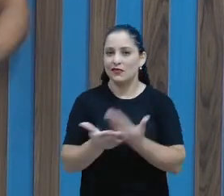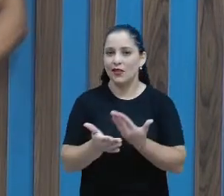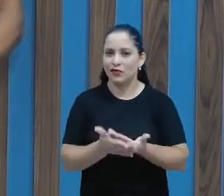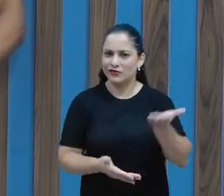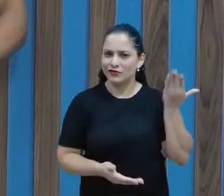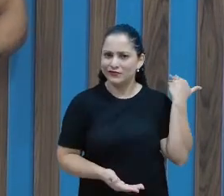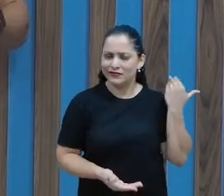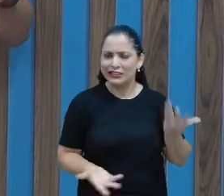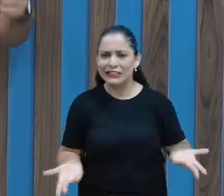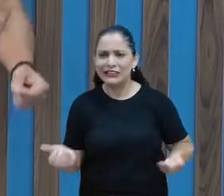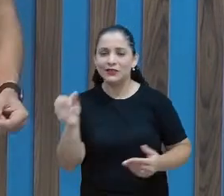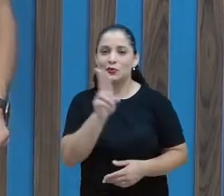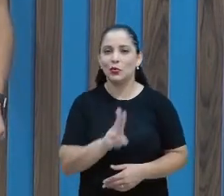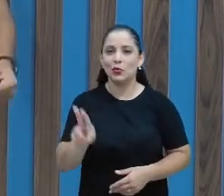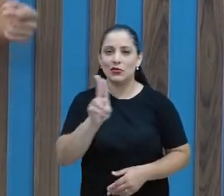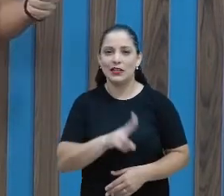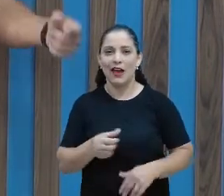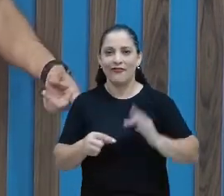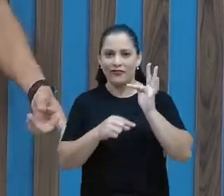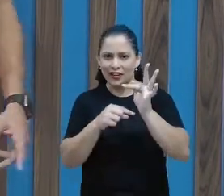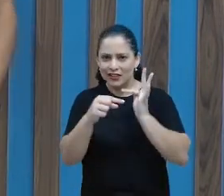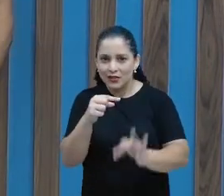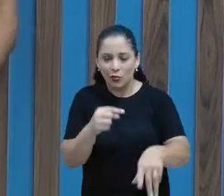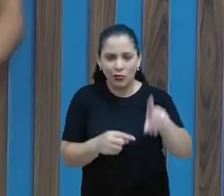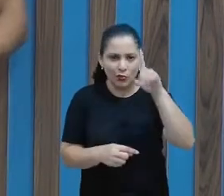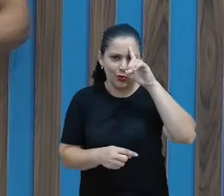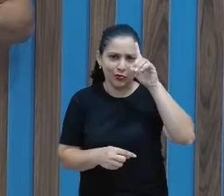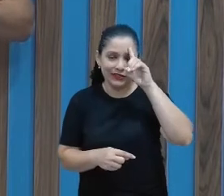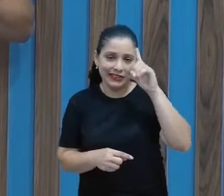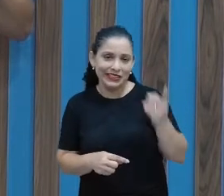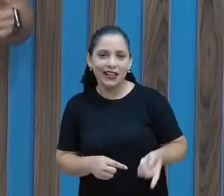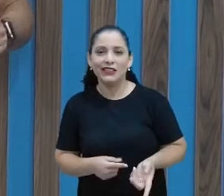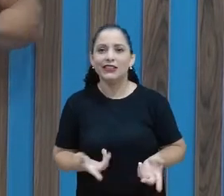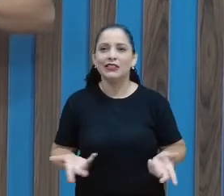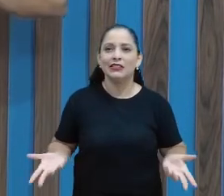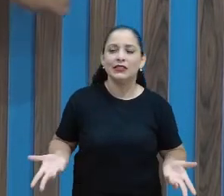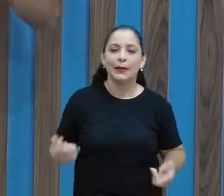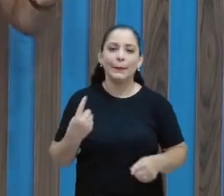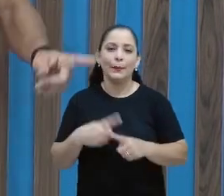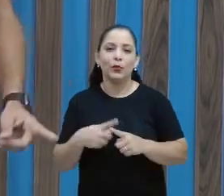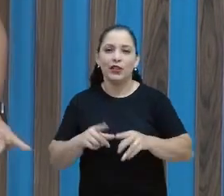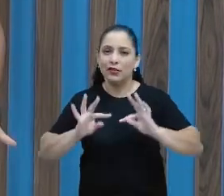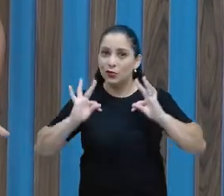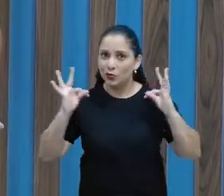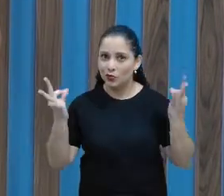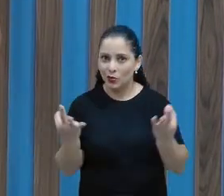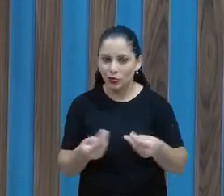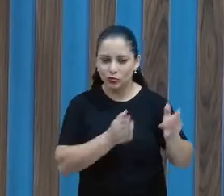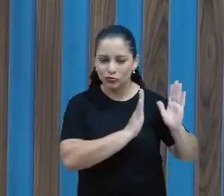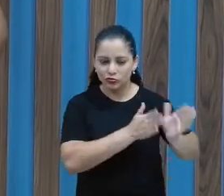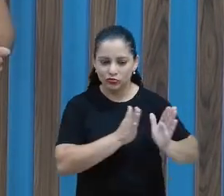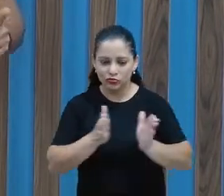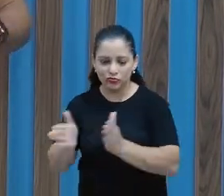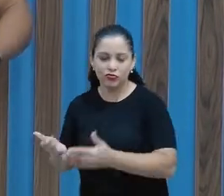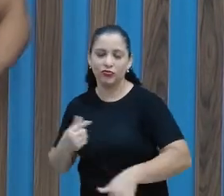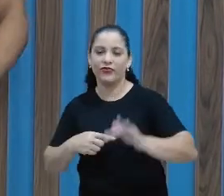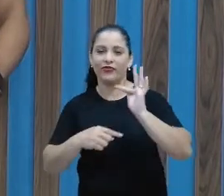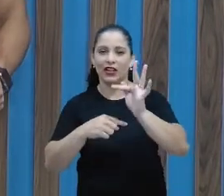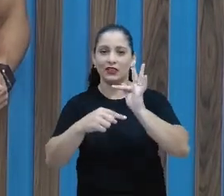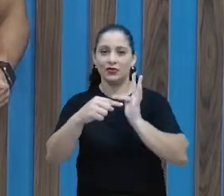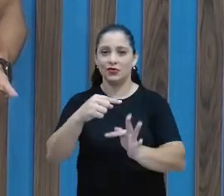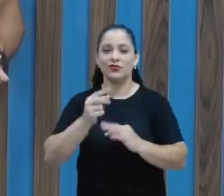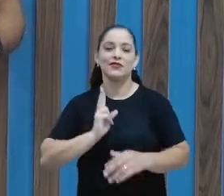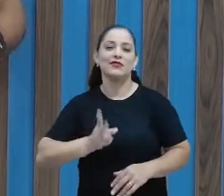muito essa ideia de fração no nosso dia a dia, porque no nosso dia a dia todas as frações, elas são